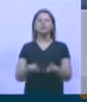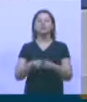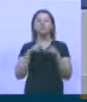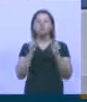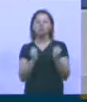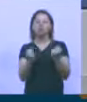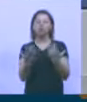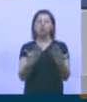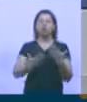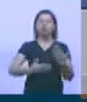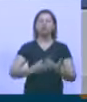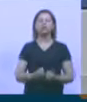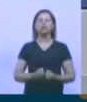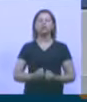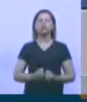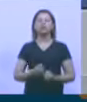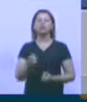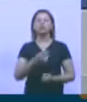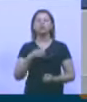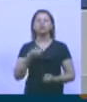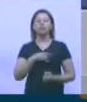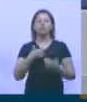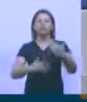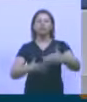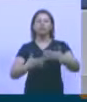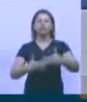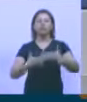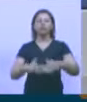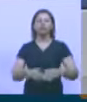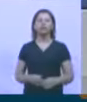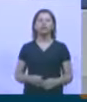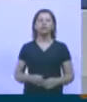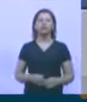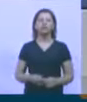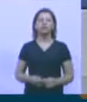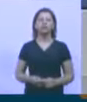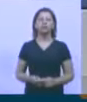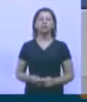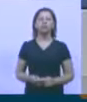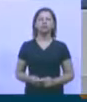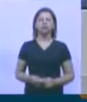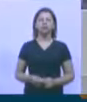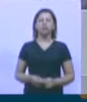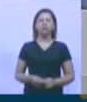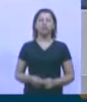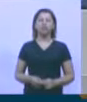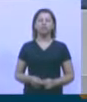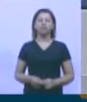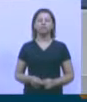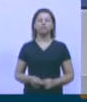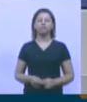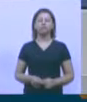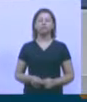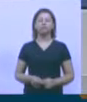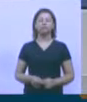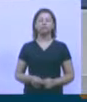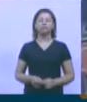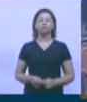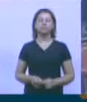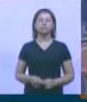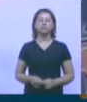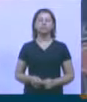por exemplo, que tem medo de fazer provas. It could be a diabolical reason there's some evil influence on him.